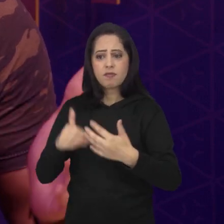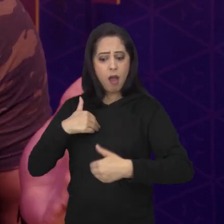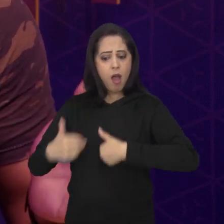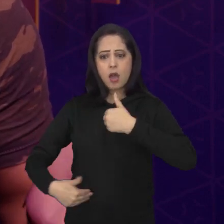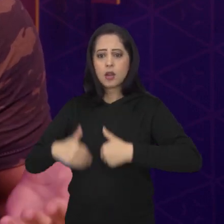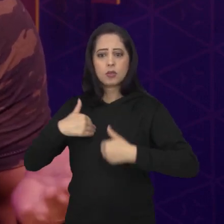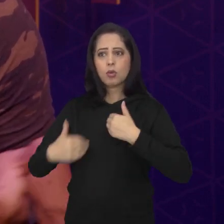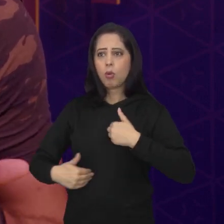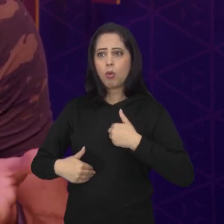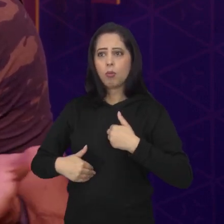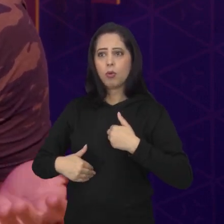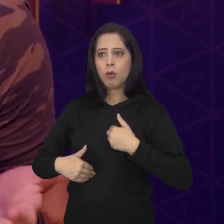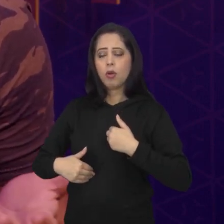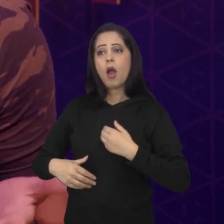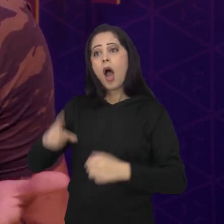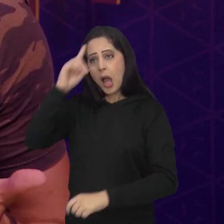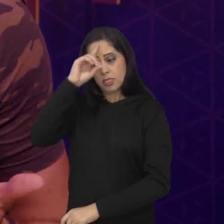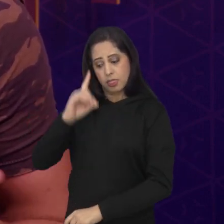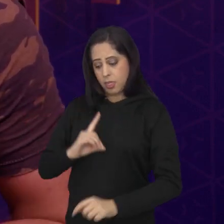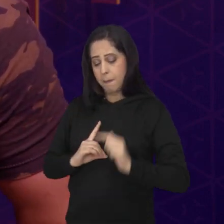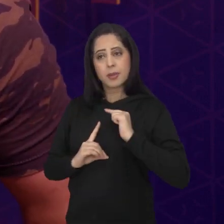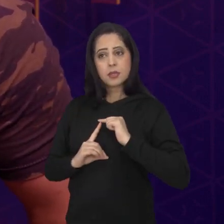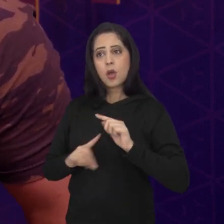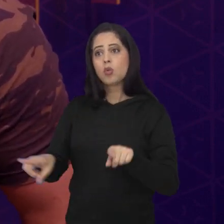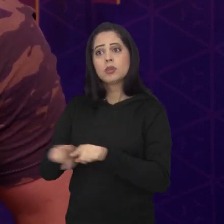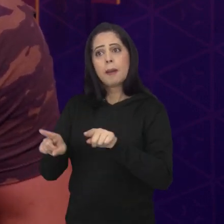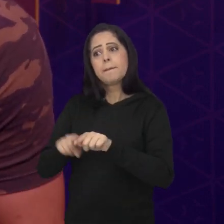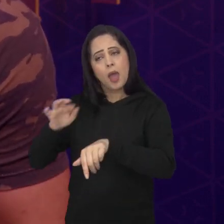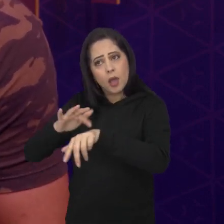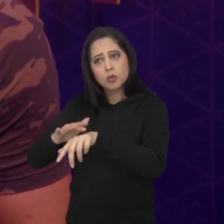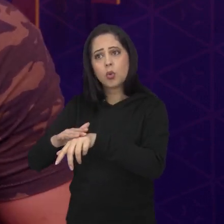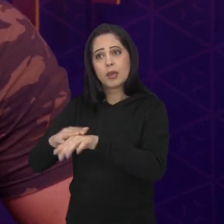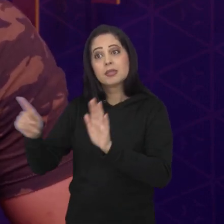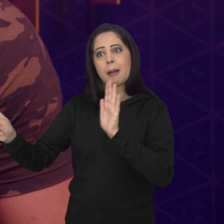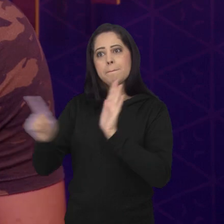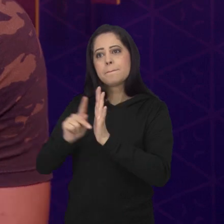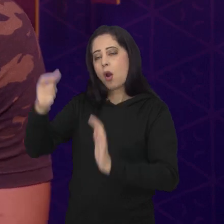que inevitavelmente a gente pode ter, né? E a depressão é uma